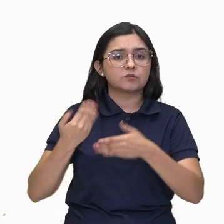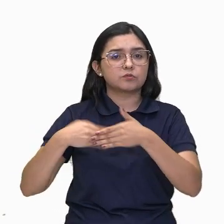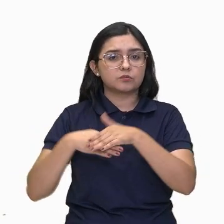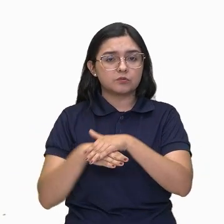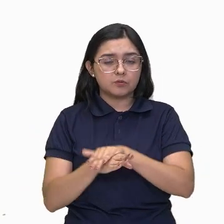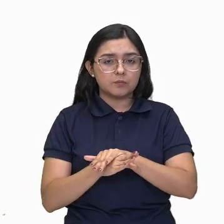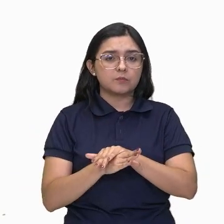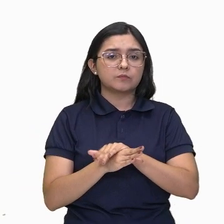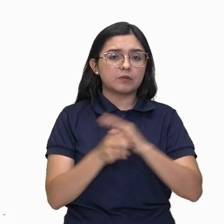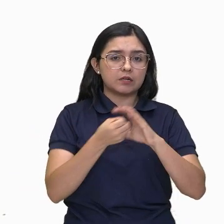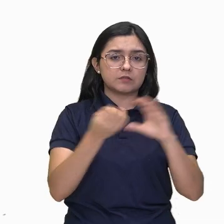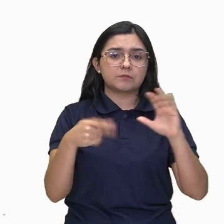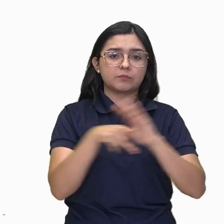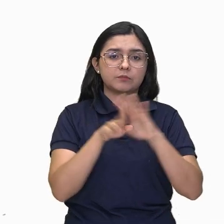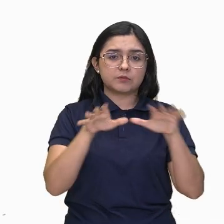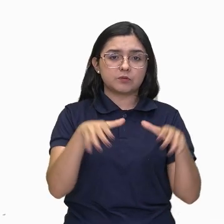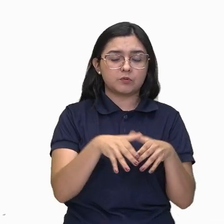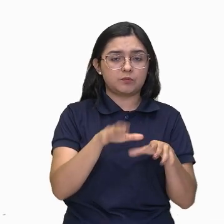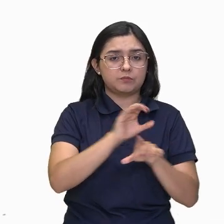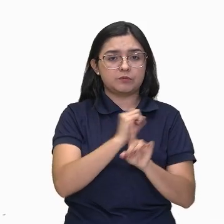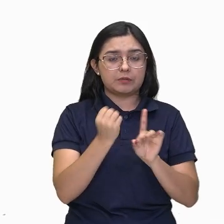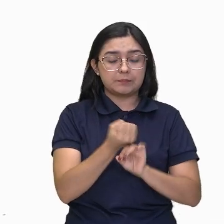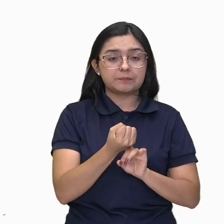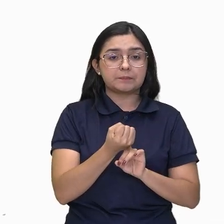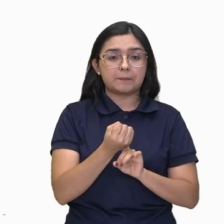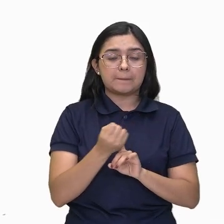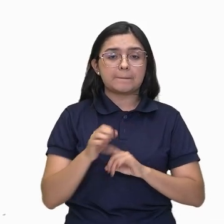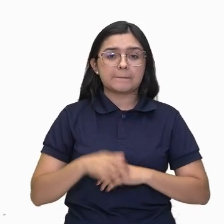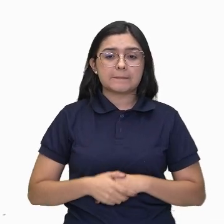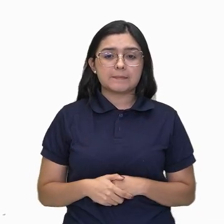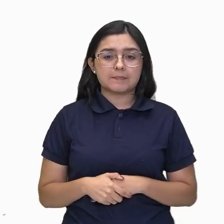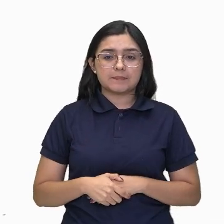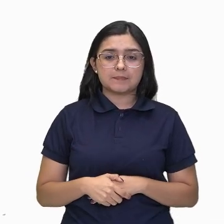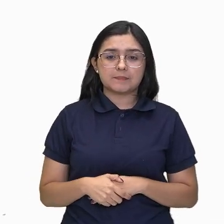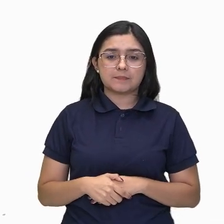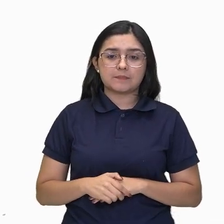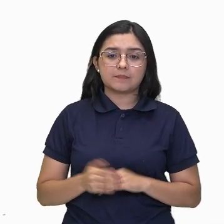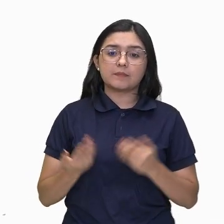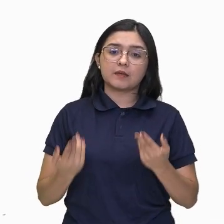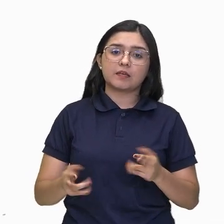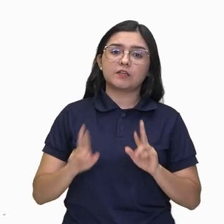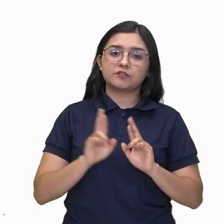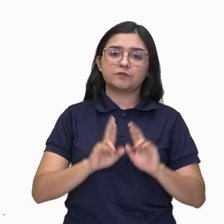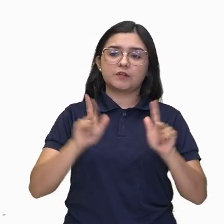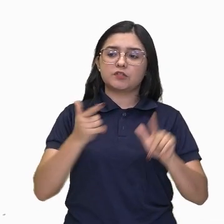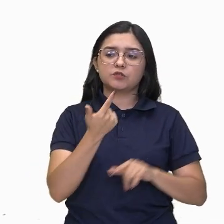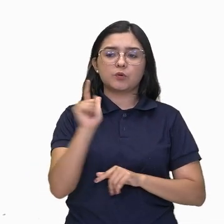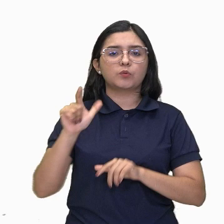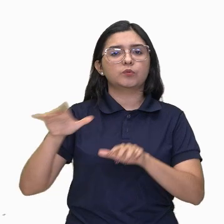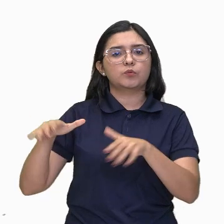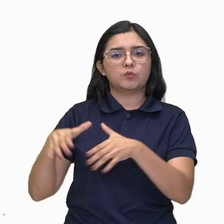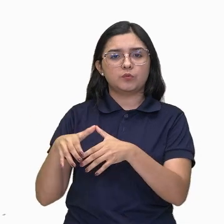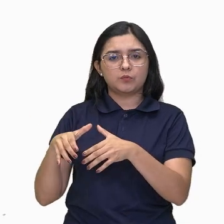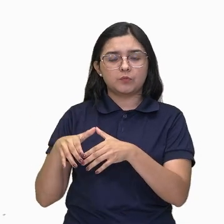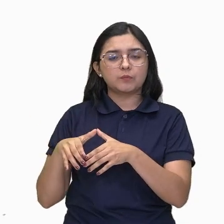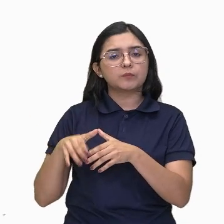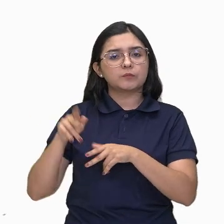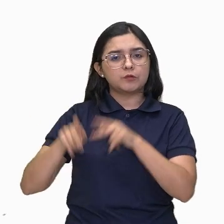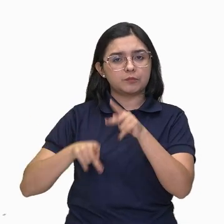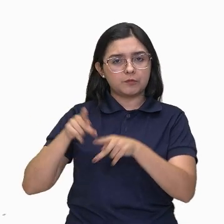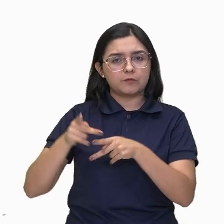grupo social. E que diferencia, né, dos outros, né, de outro povo.